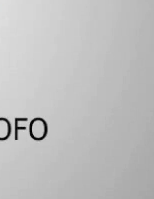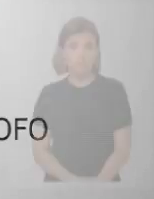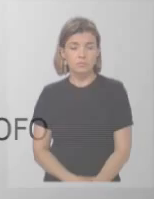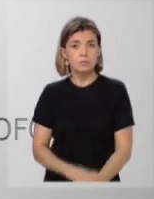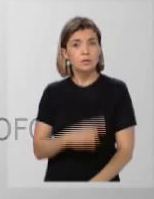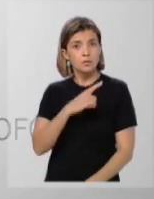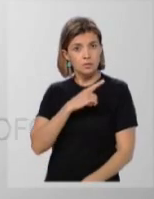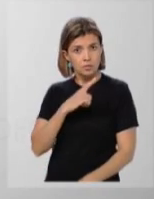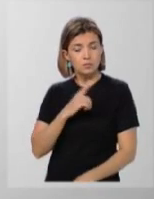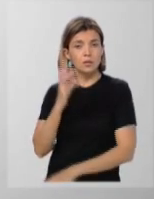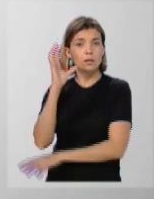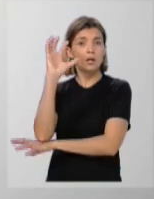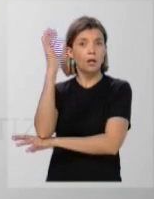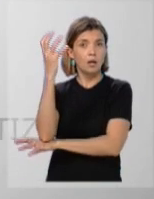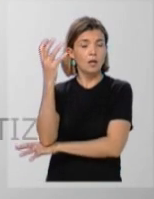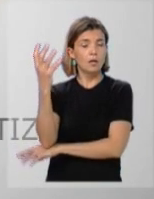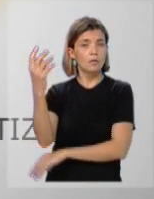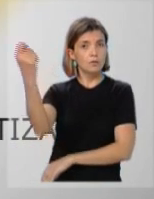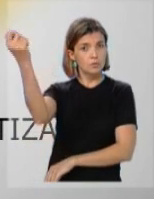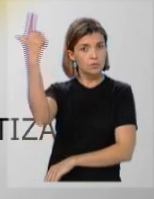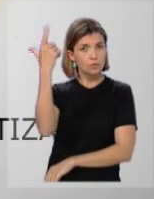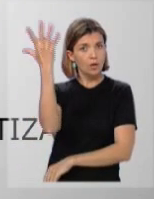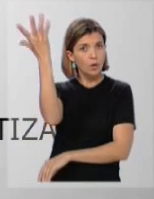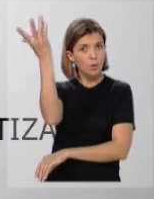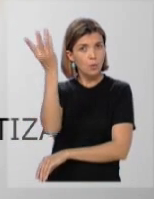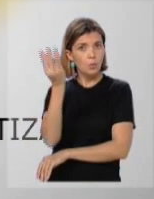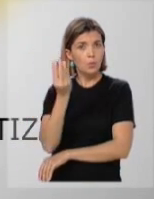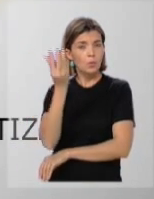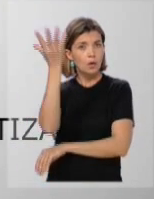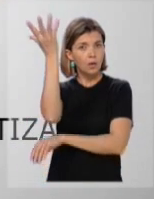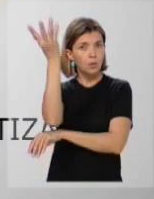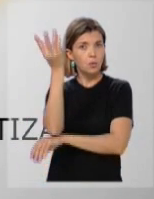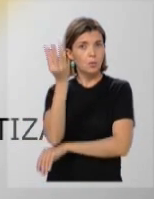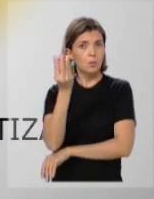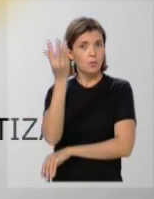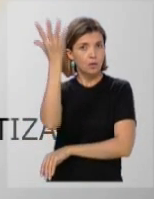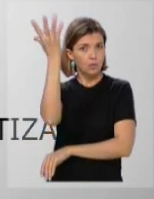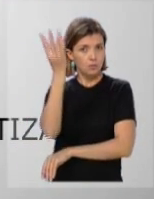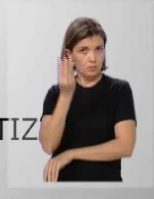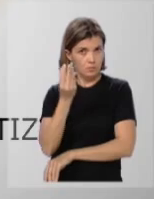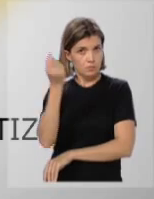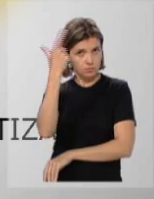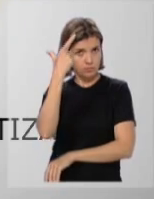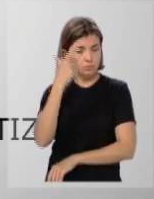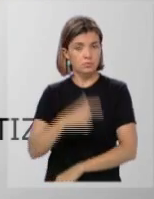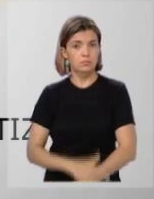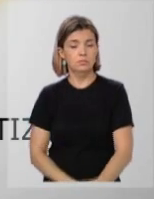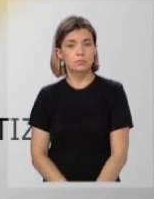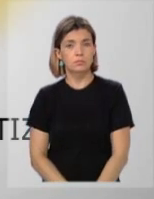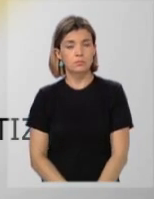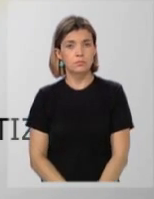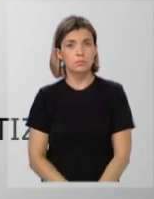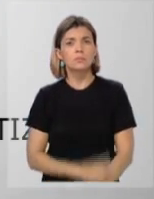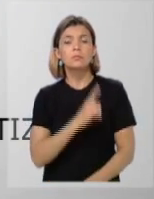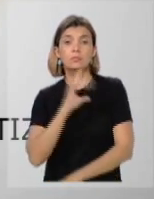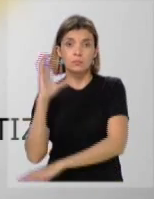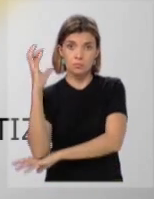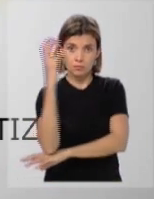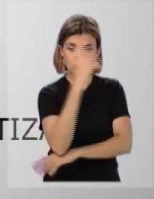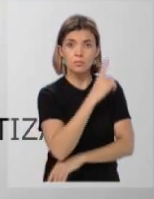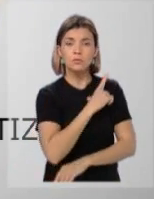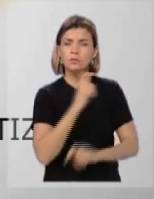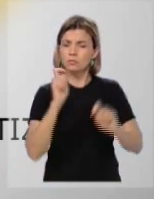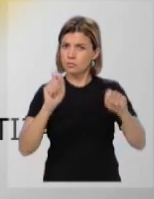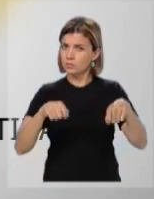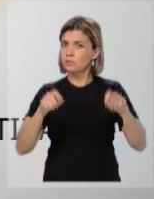E os seres fotossintetizantes fazem isso utilizando a energia luminosa. As